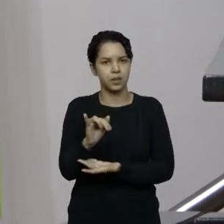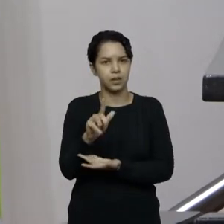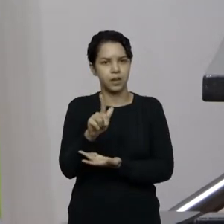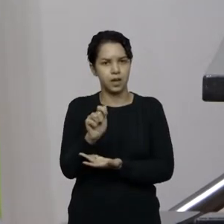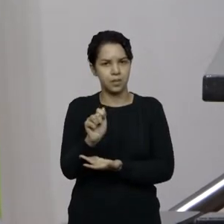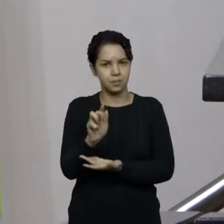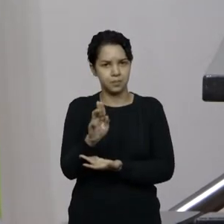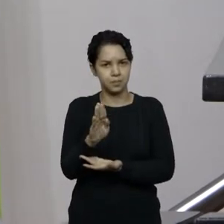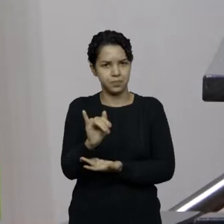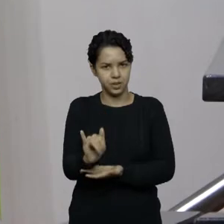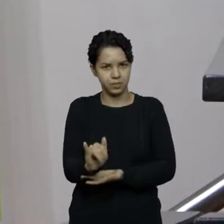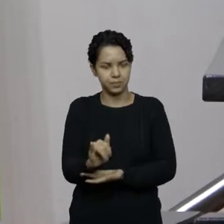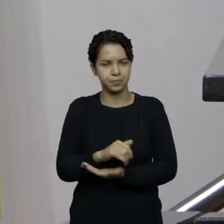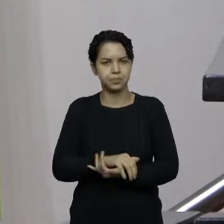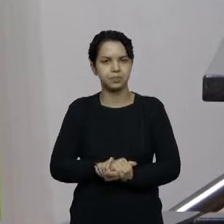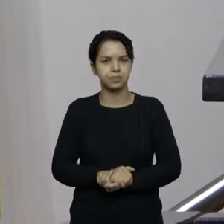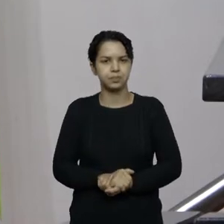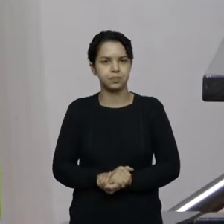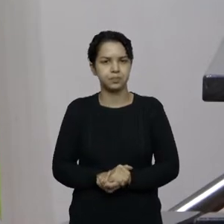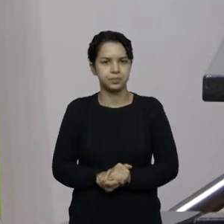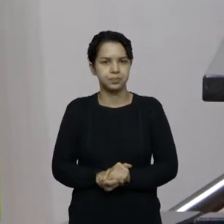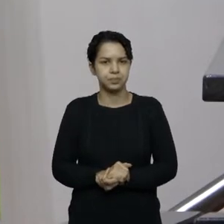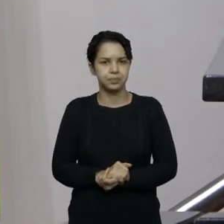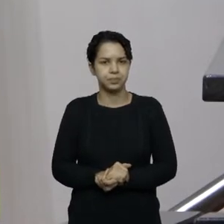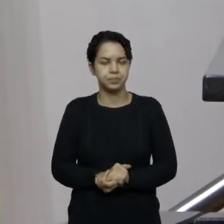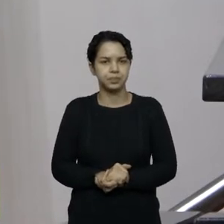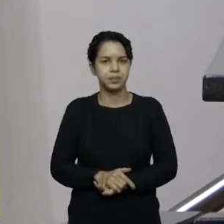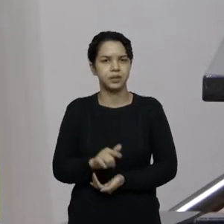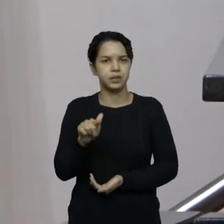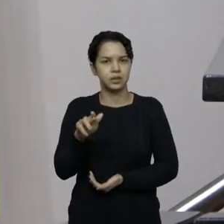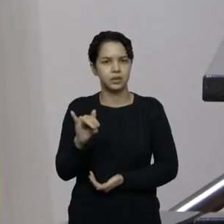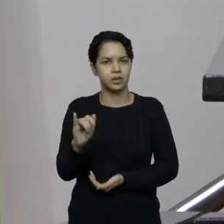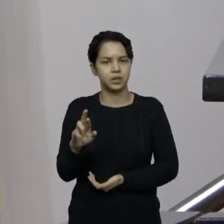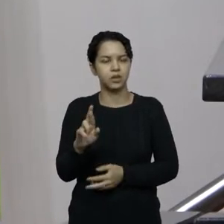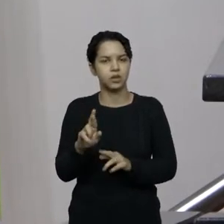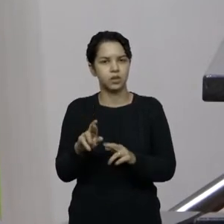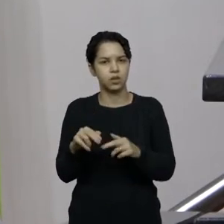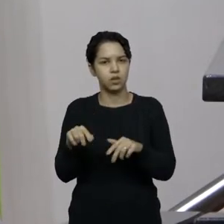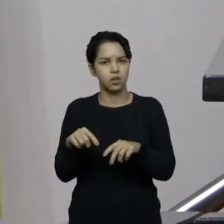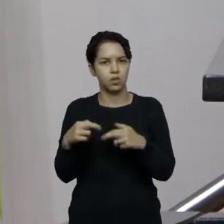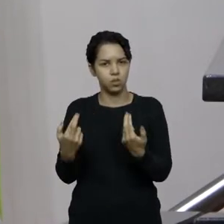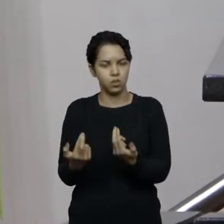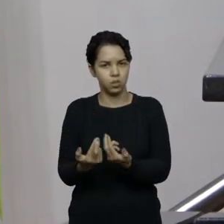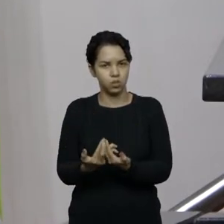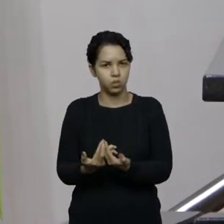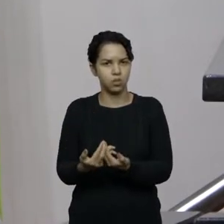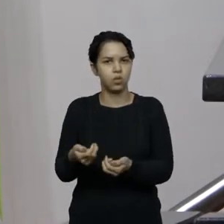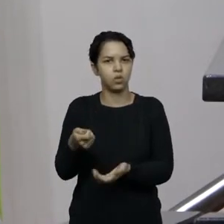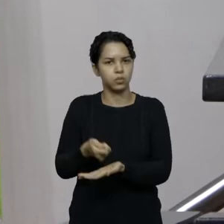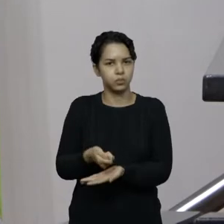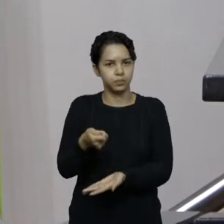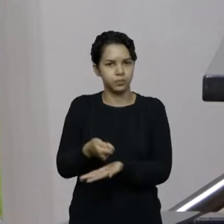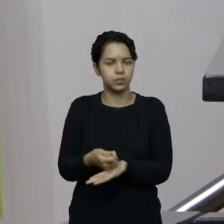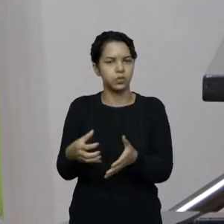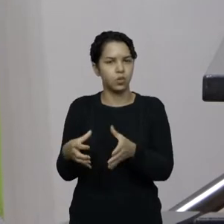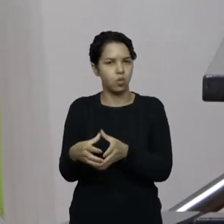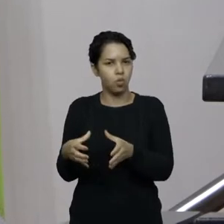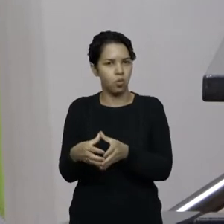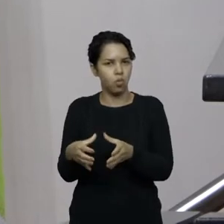Brizola kit o ritual da Resistência carregando Casimiro